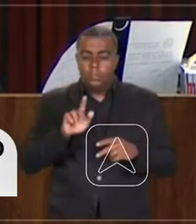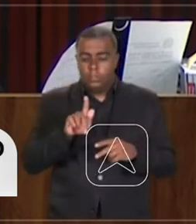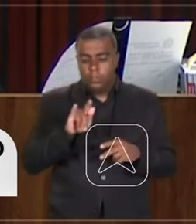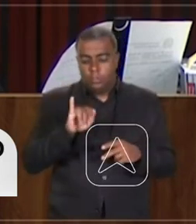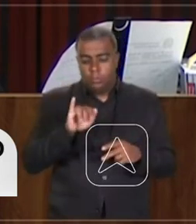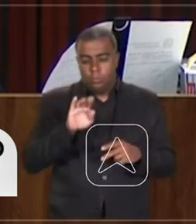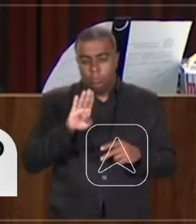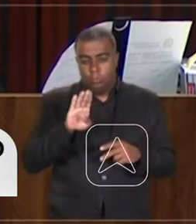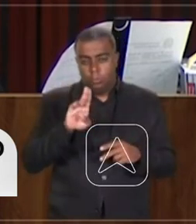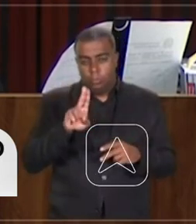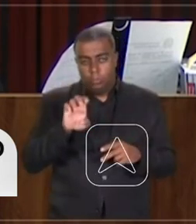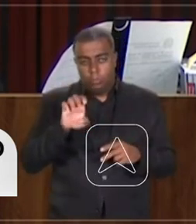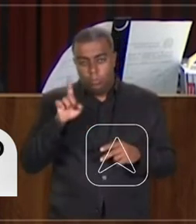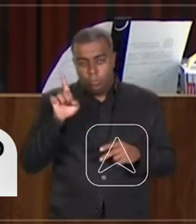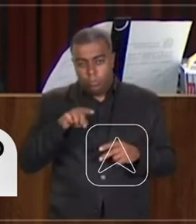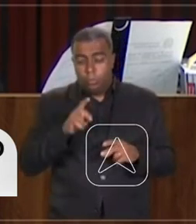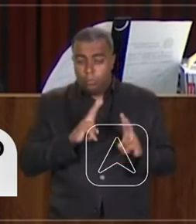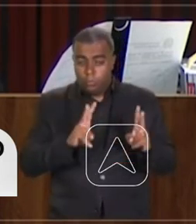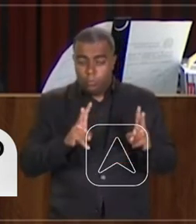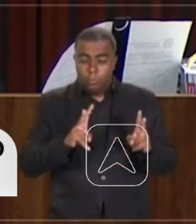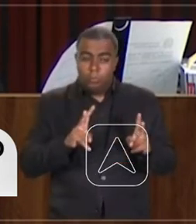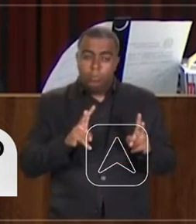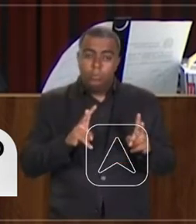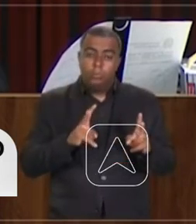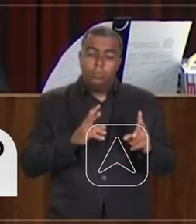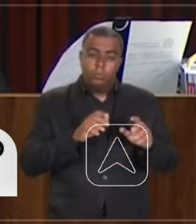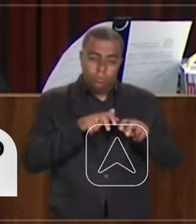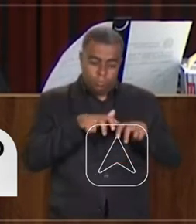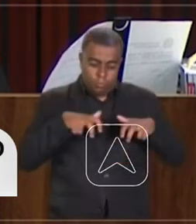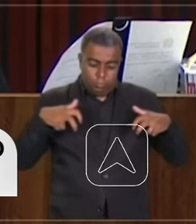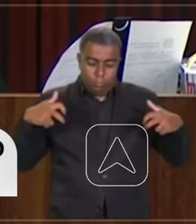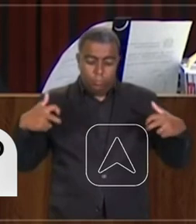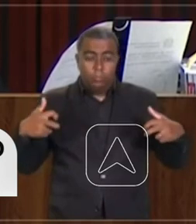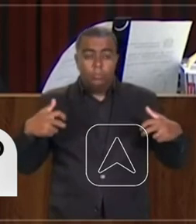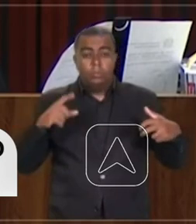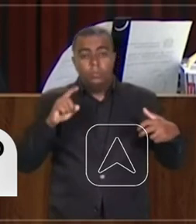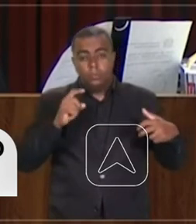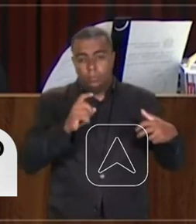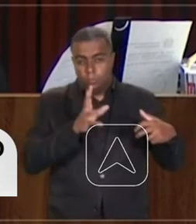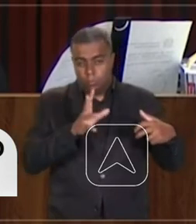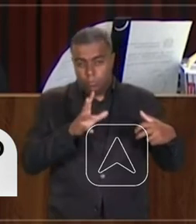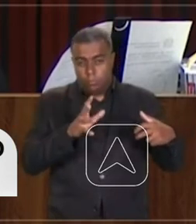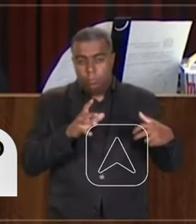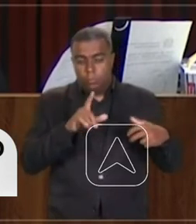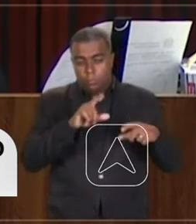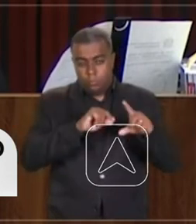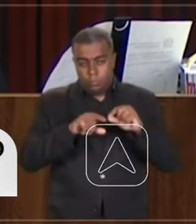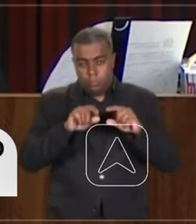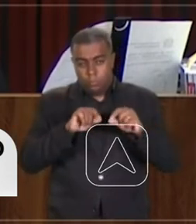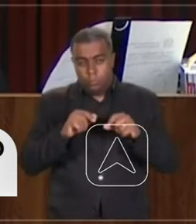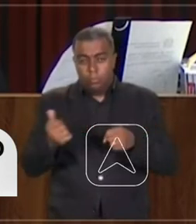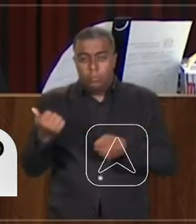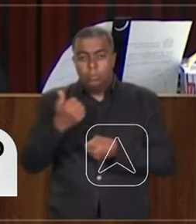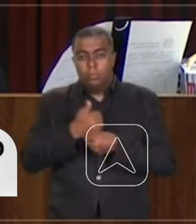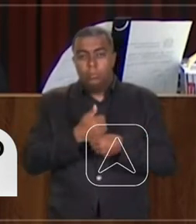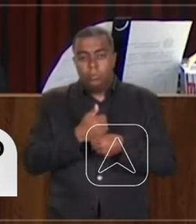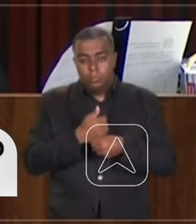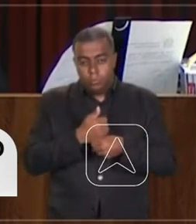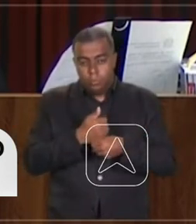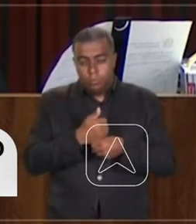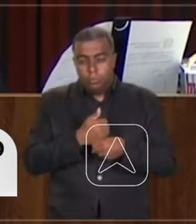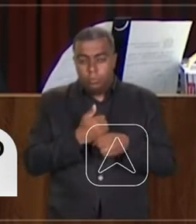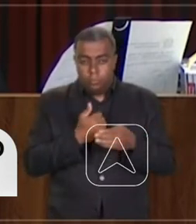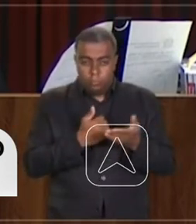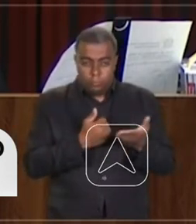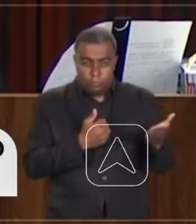Piauí, permaneça funcionando com sua composição já realizada, a substituição